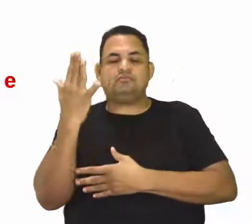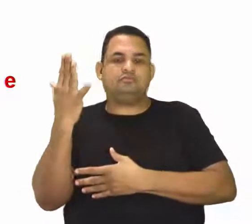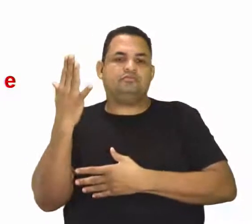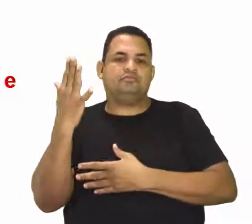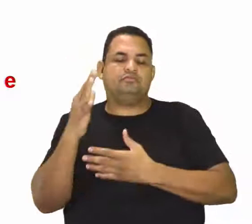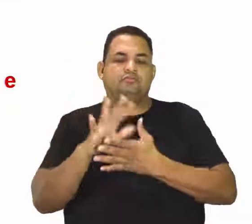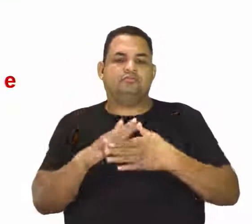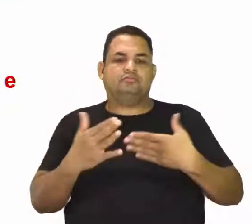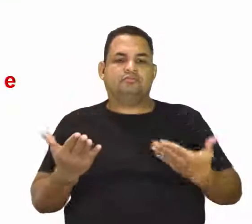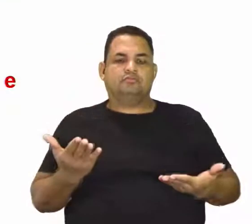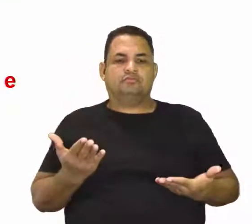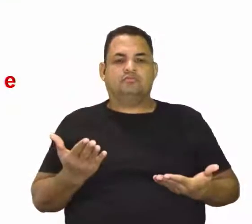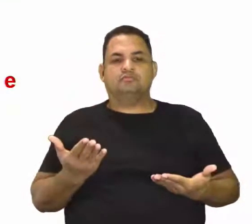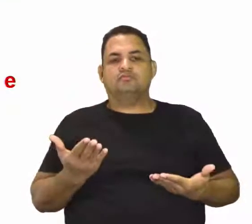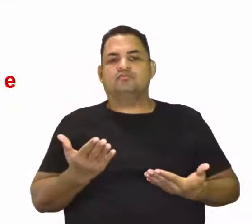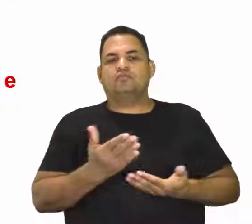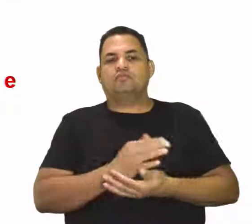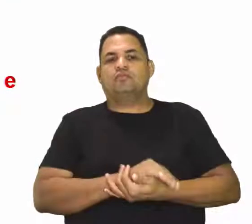falando